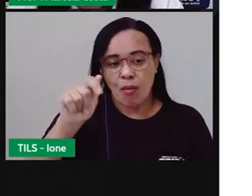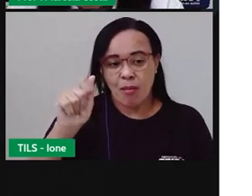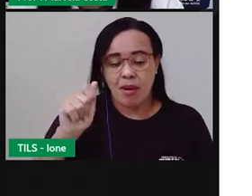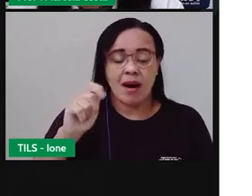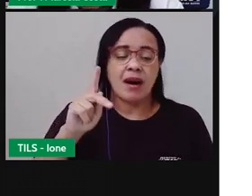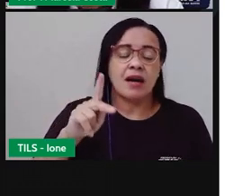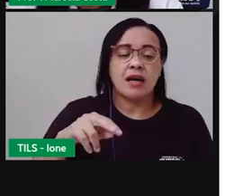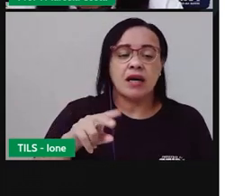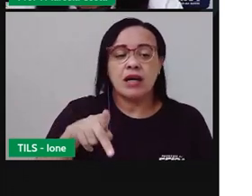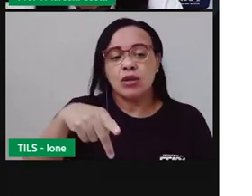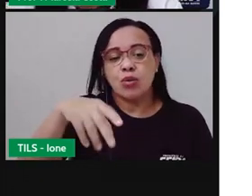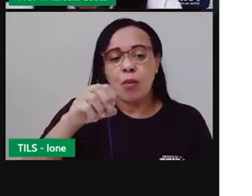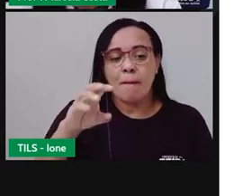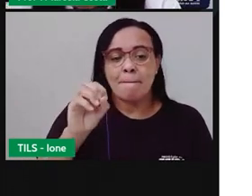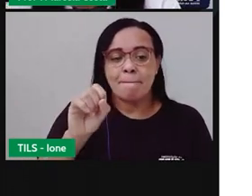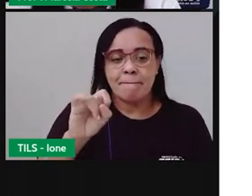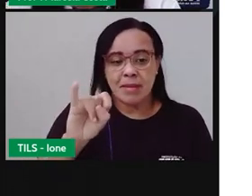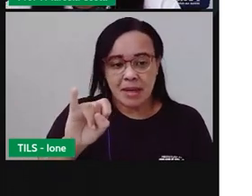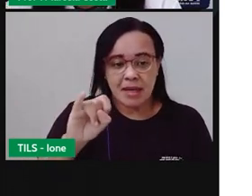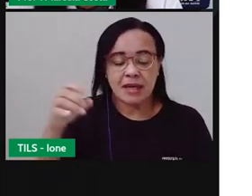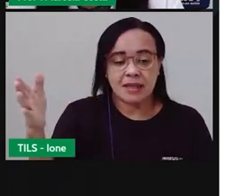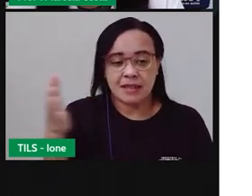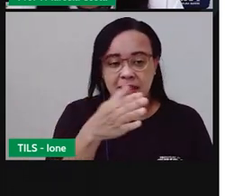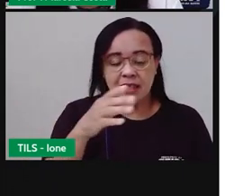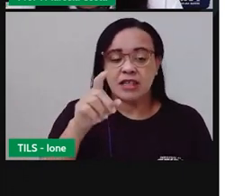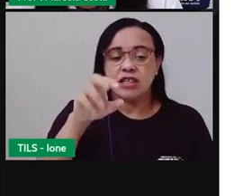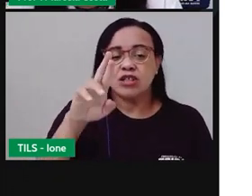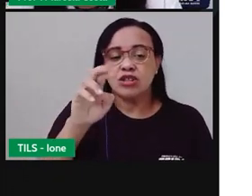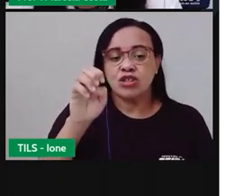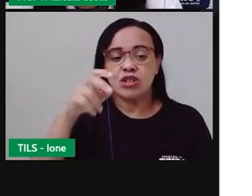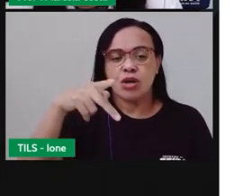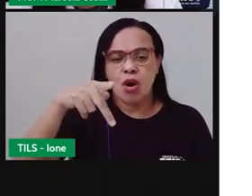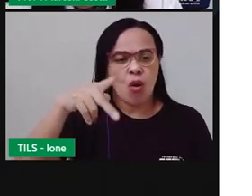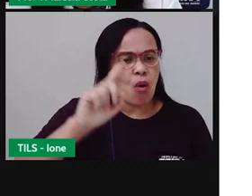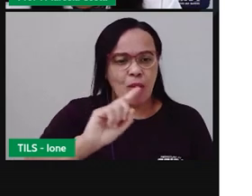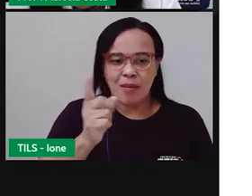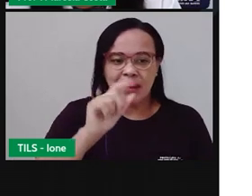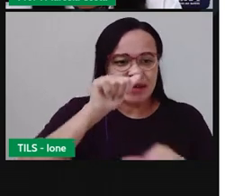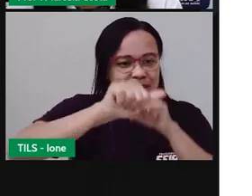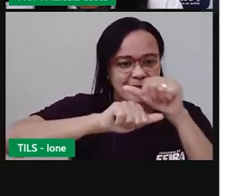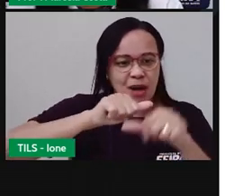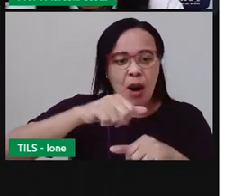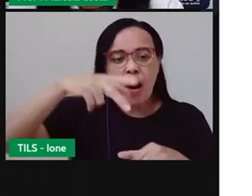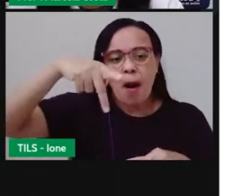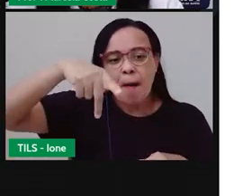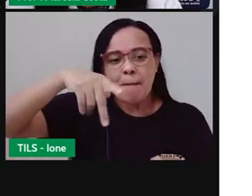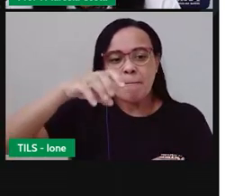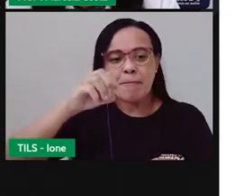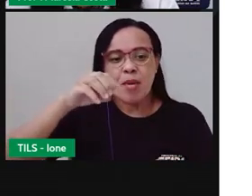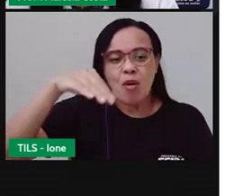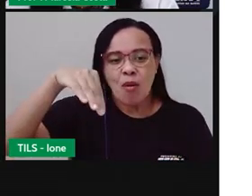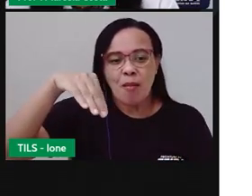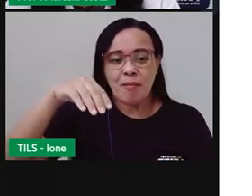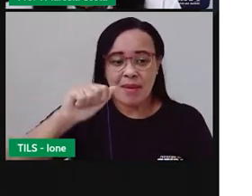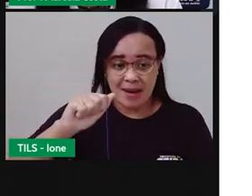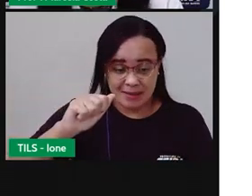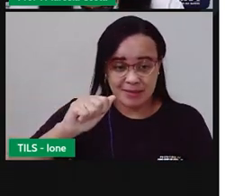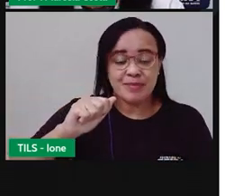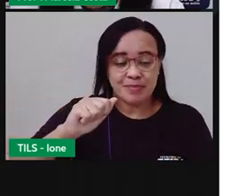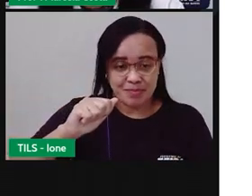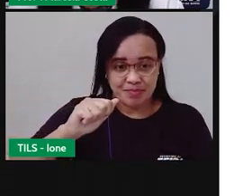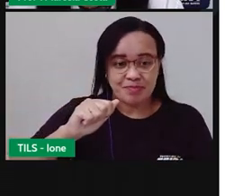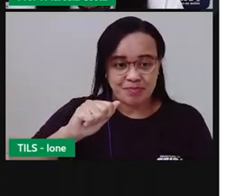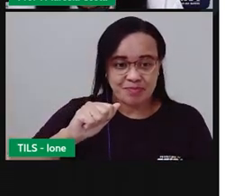E olha que engraçado como ficou bem diferente né ó rato pato